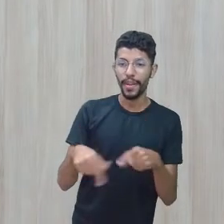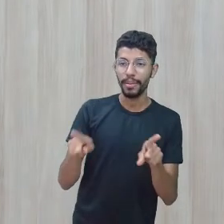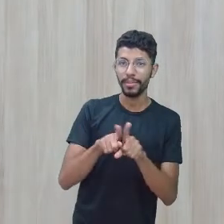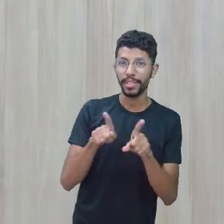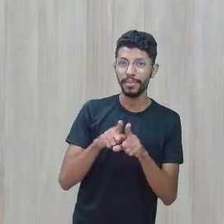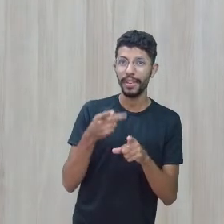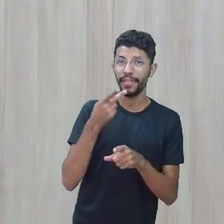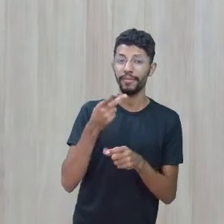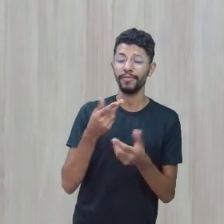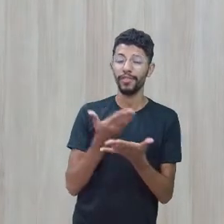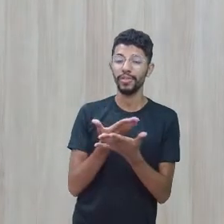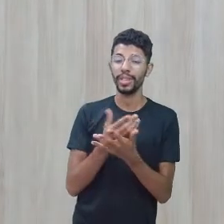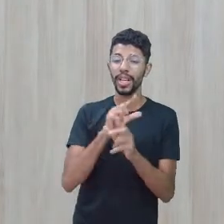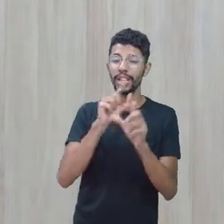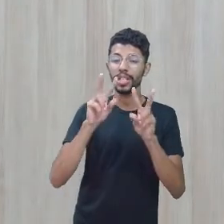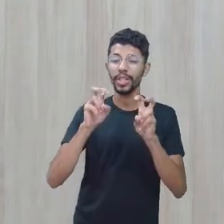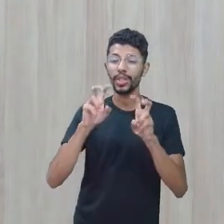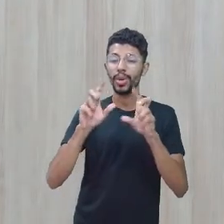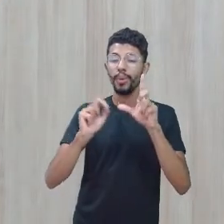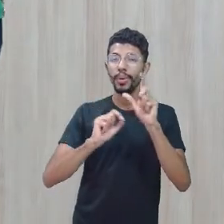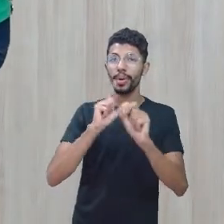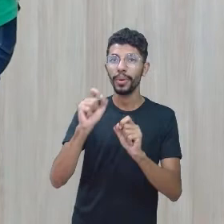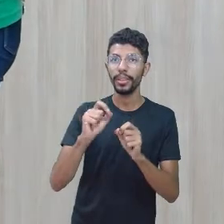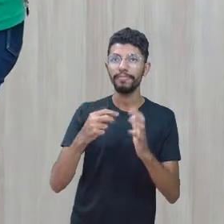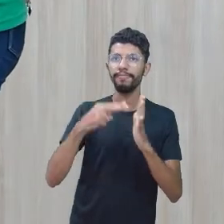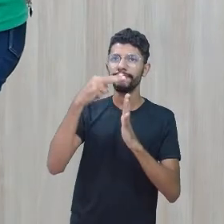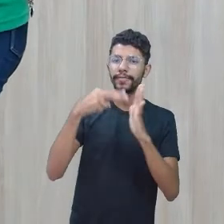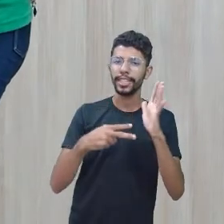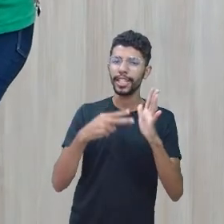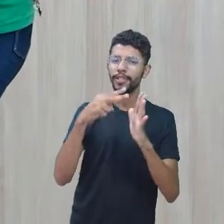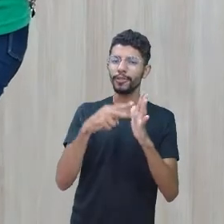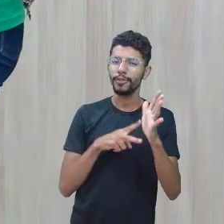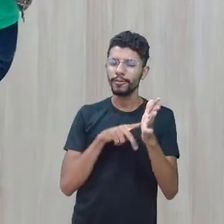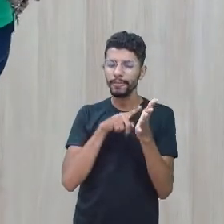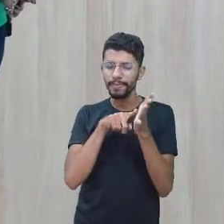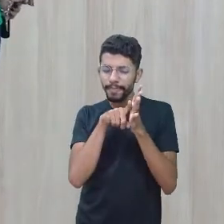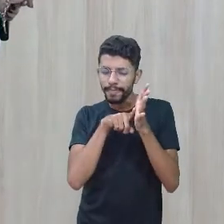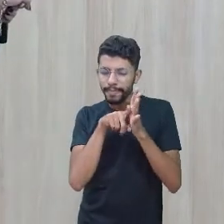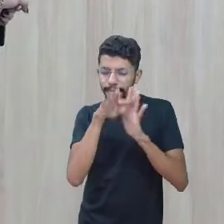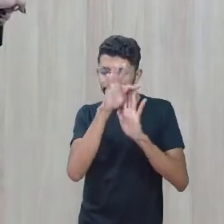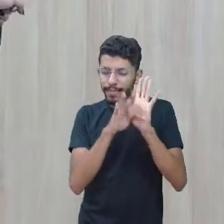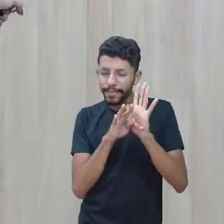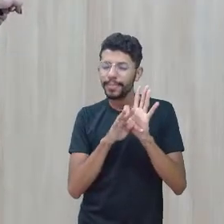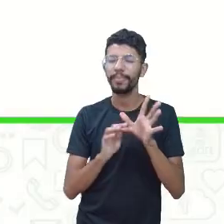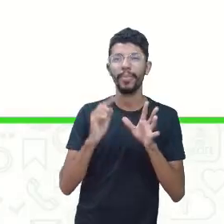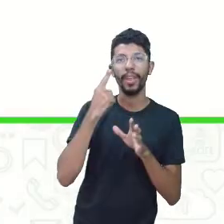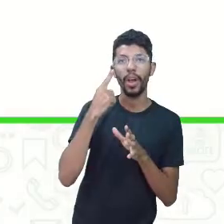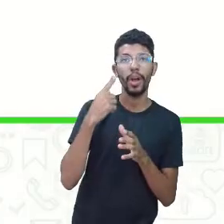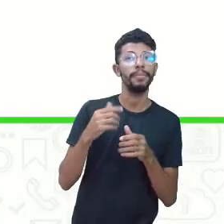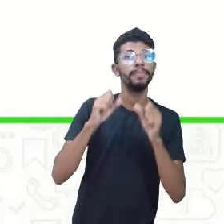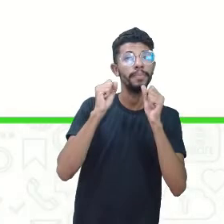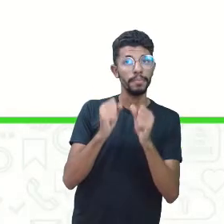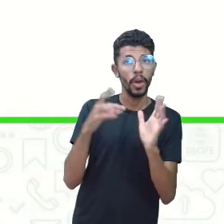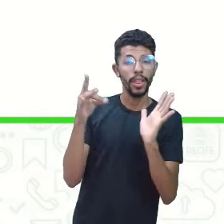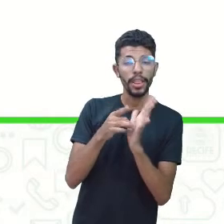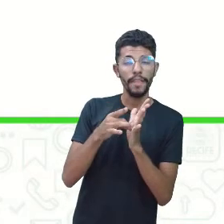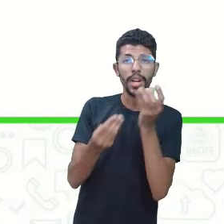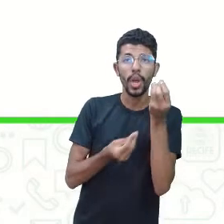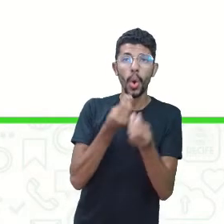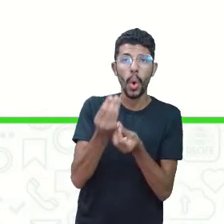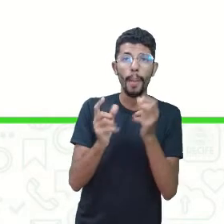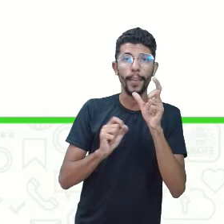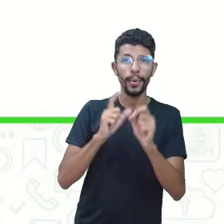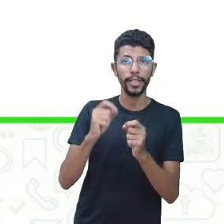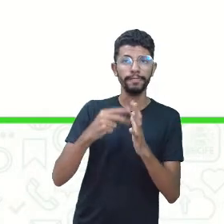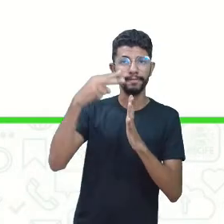também sobre leitura e análise textual. A análise textual pode ser definida como sendo